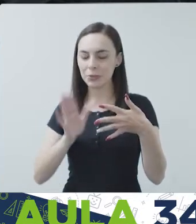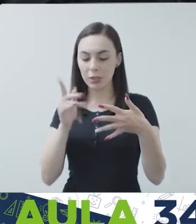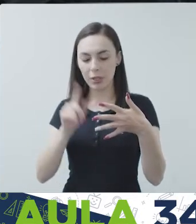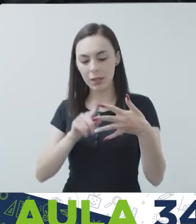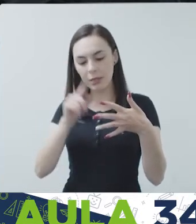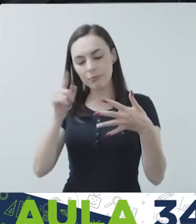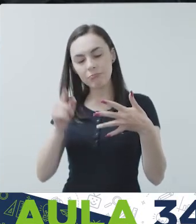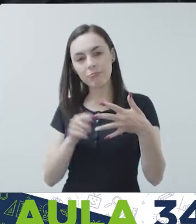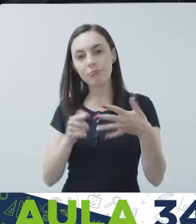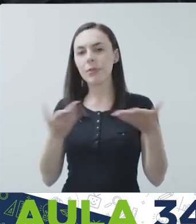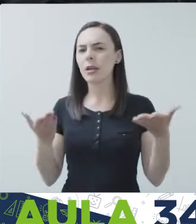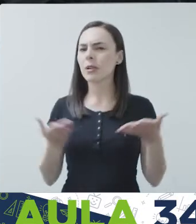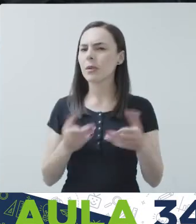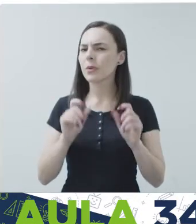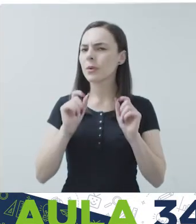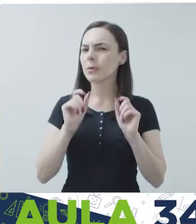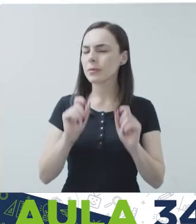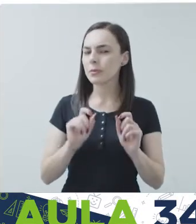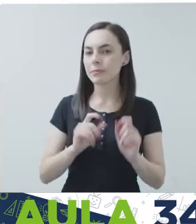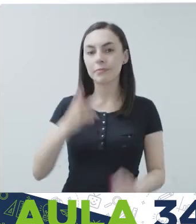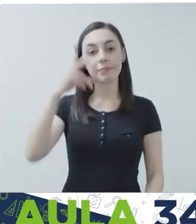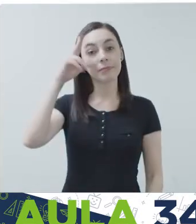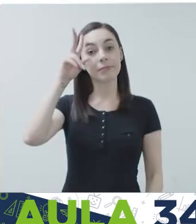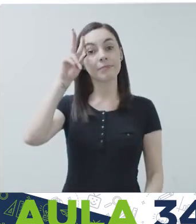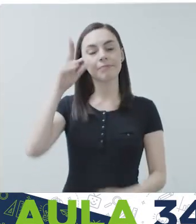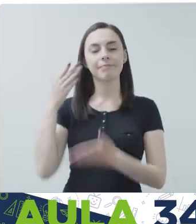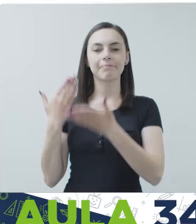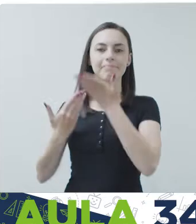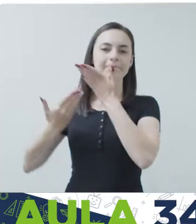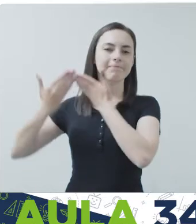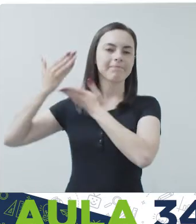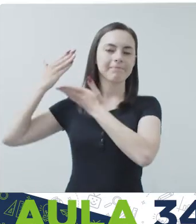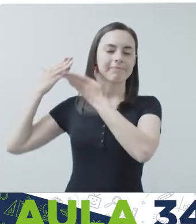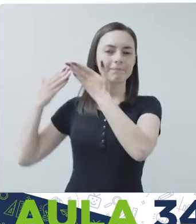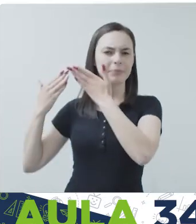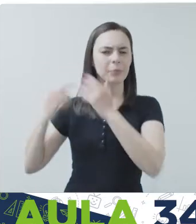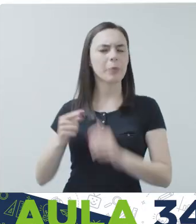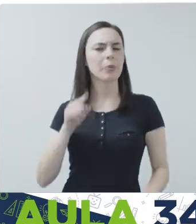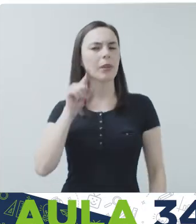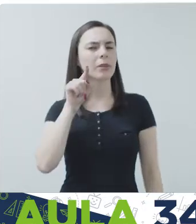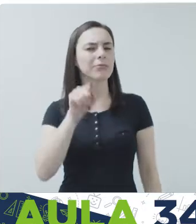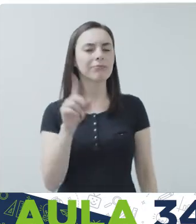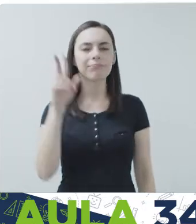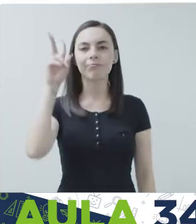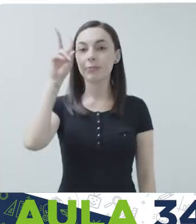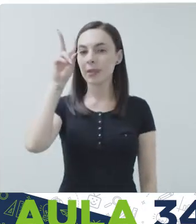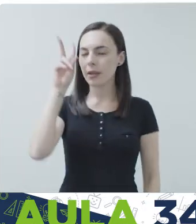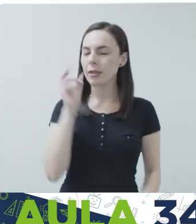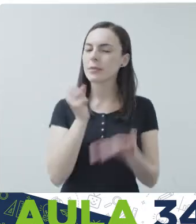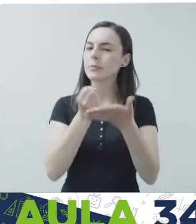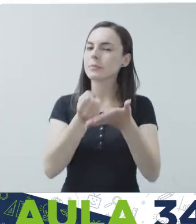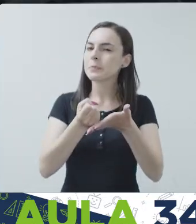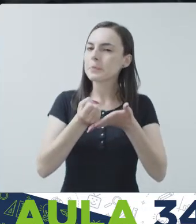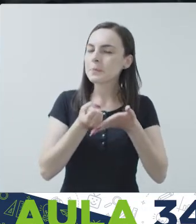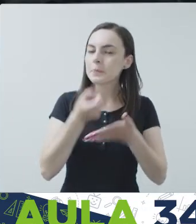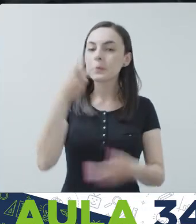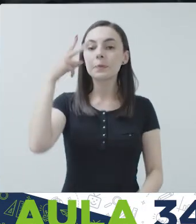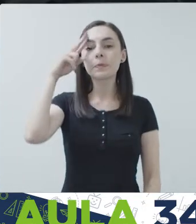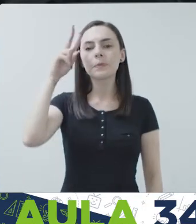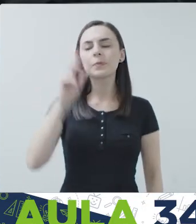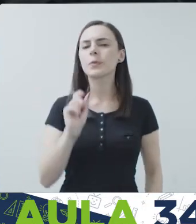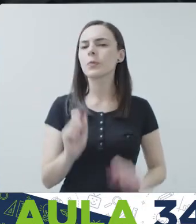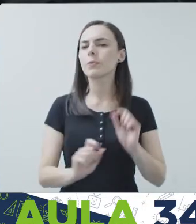nós vamos lá para o recordando. Vocês se lembram? Me ajudem aí a lembrar o